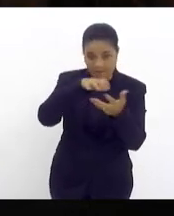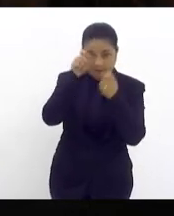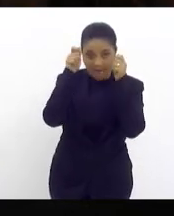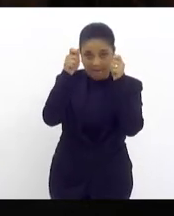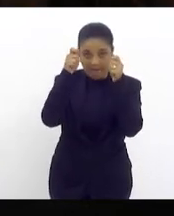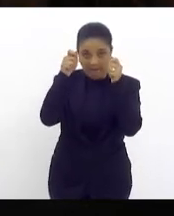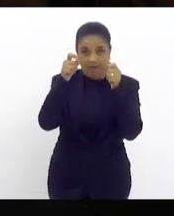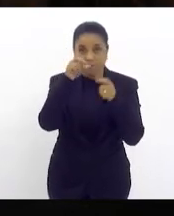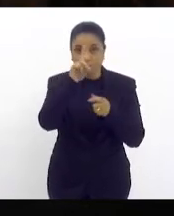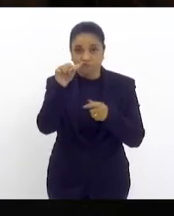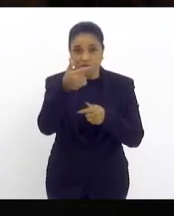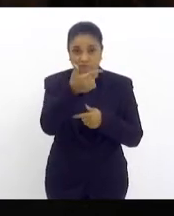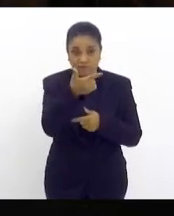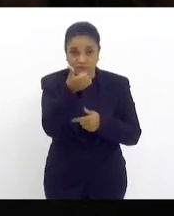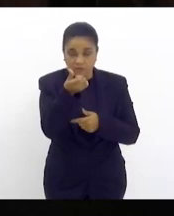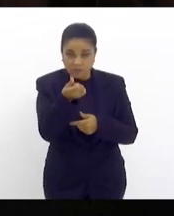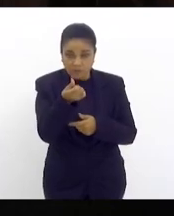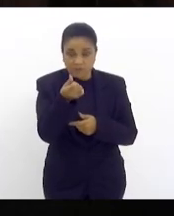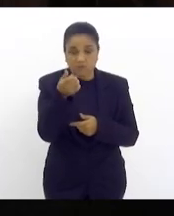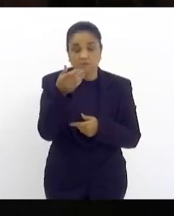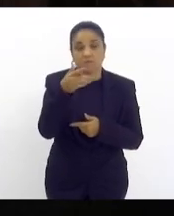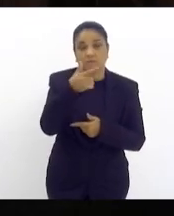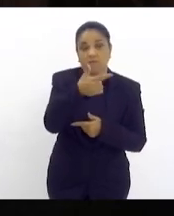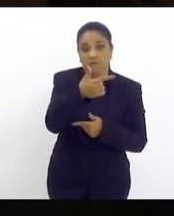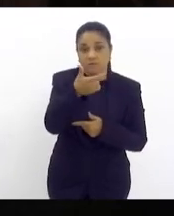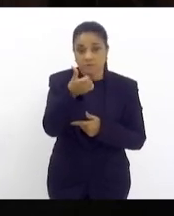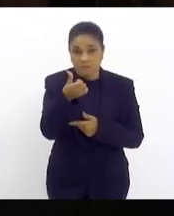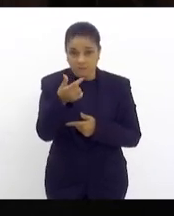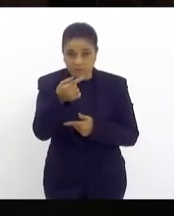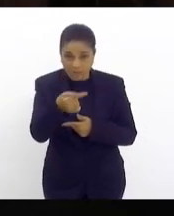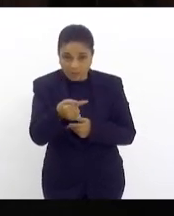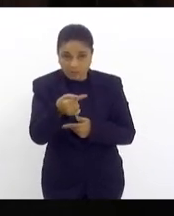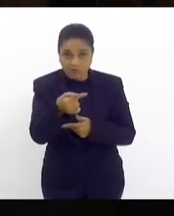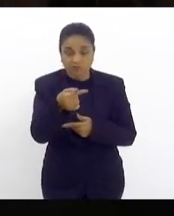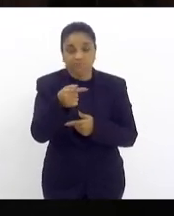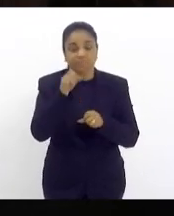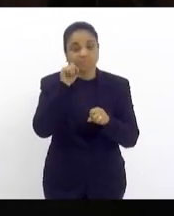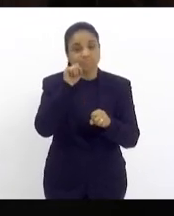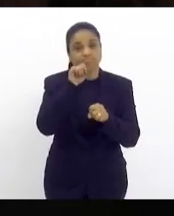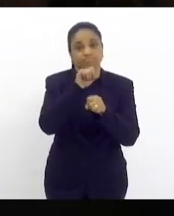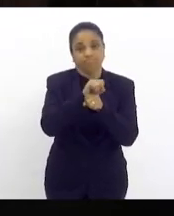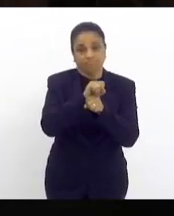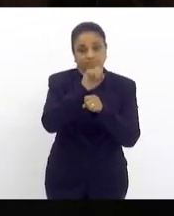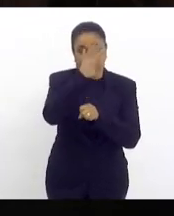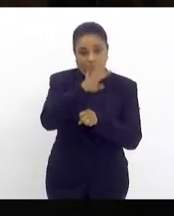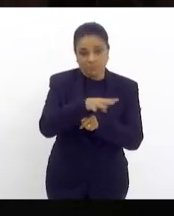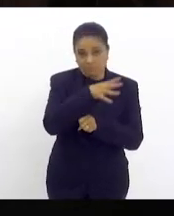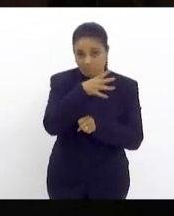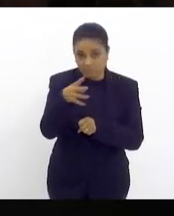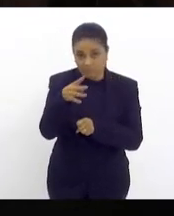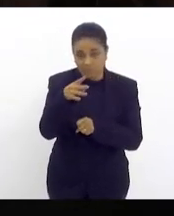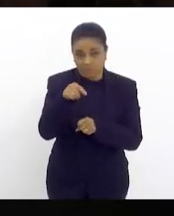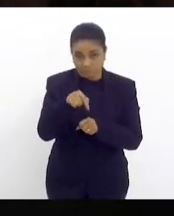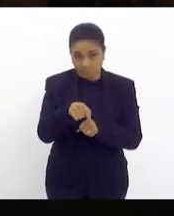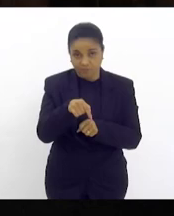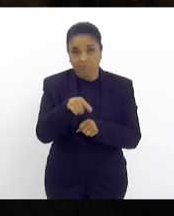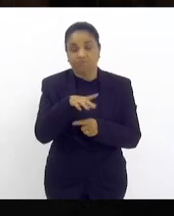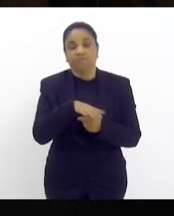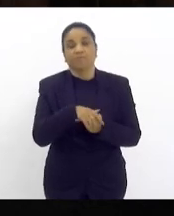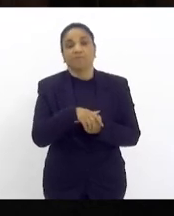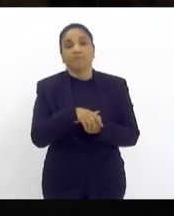27 com paralisações que fazem parte do calendário Nacional entre as pautas estão